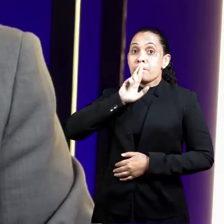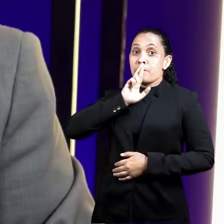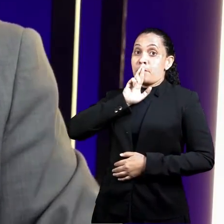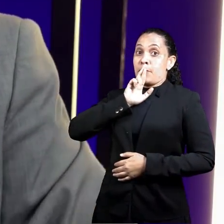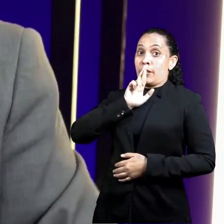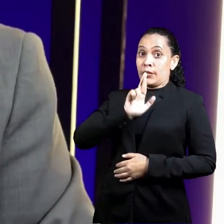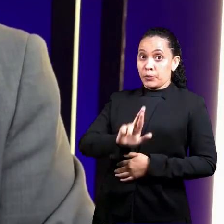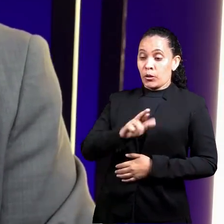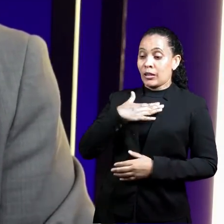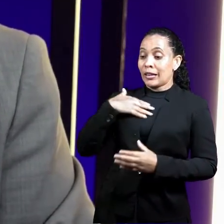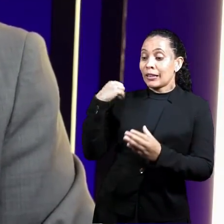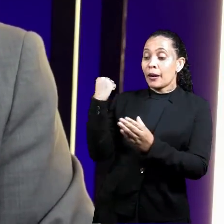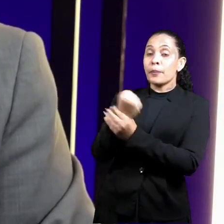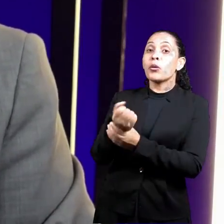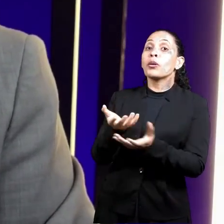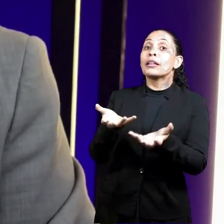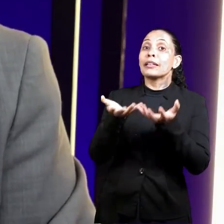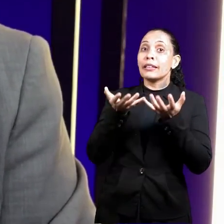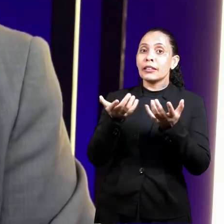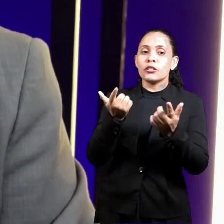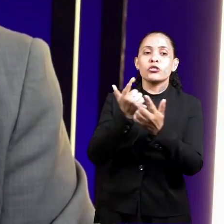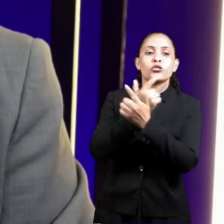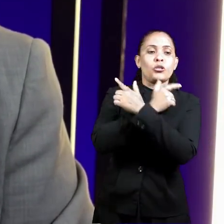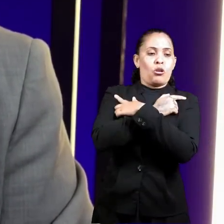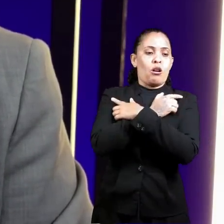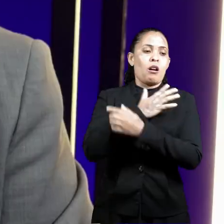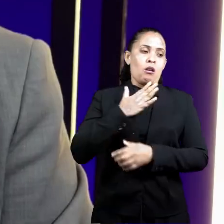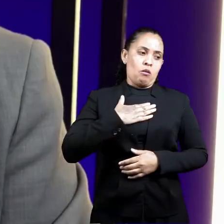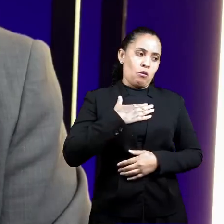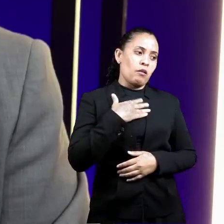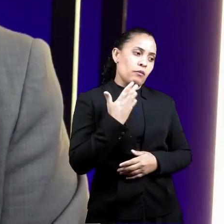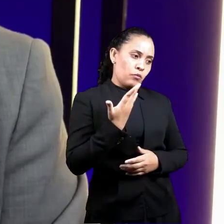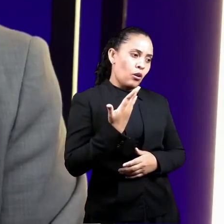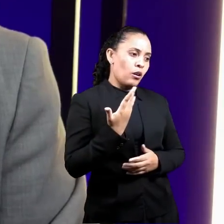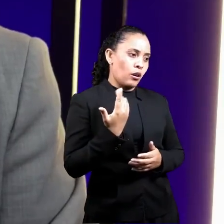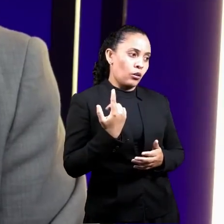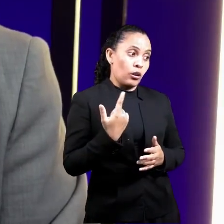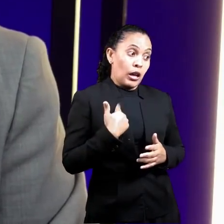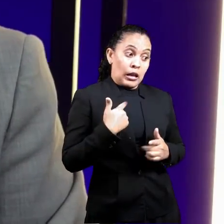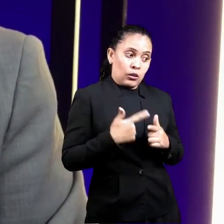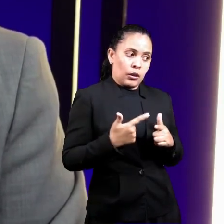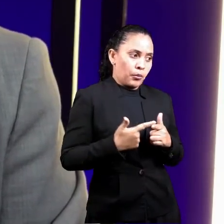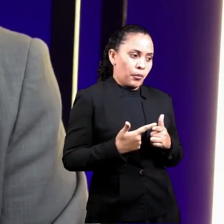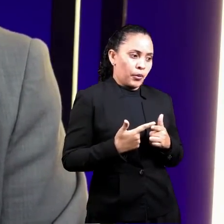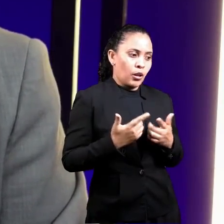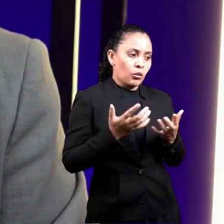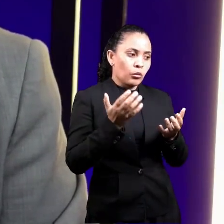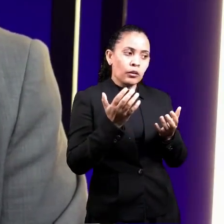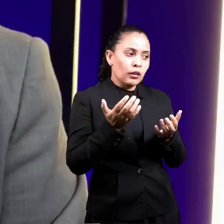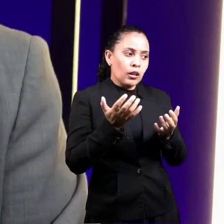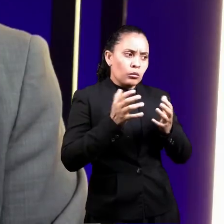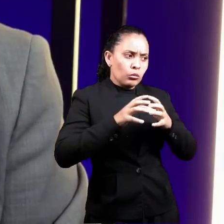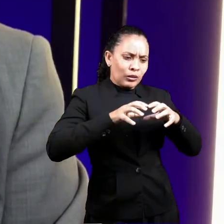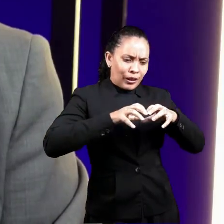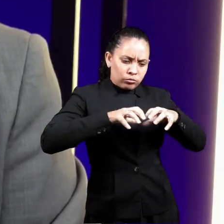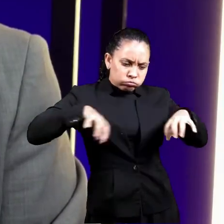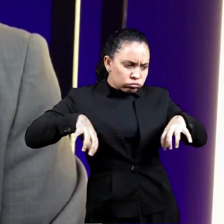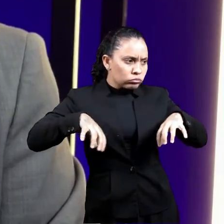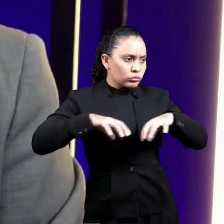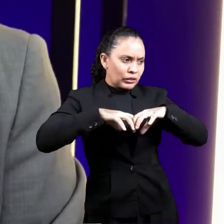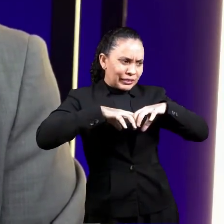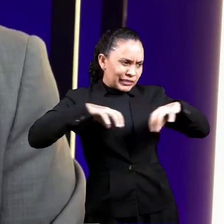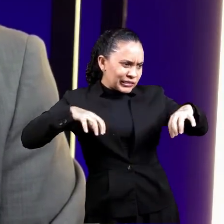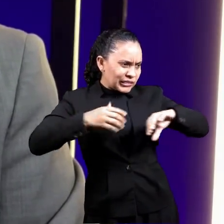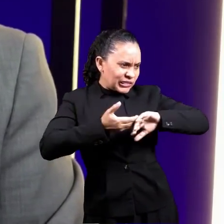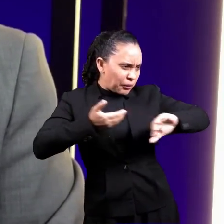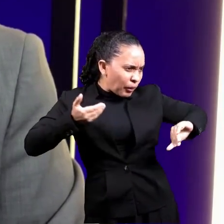que Abrão estava querendo receber de Ló, não. Vamos acertar as coisas aqui, mas eu não quero me separar de ti, né? Porque